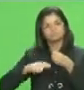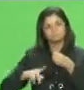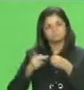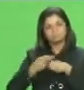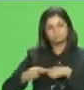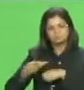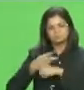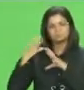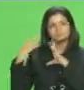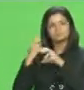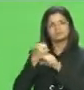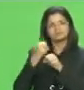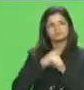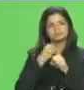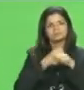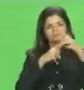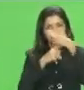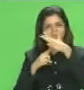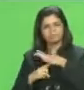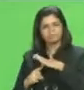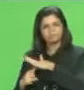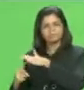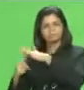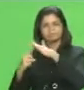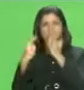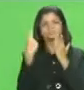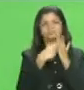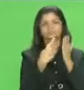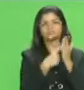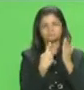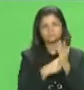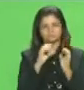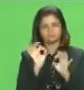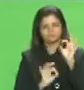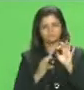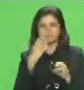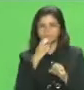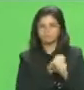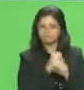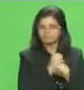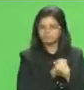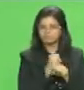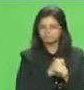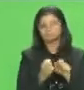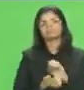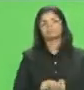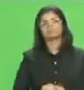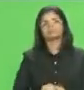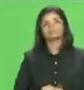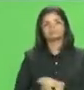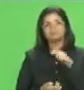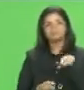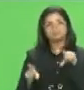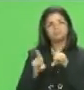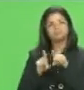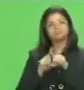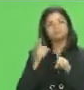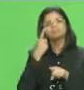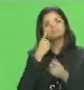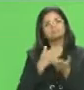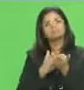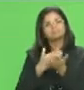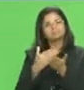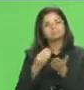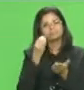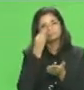mercados e revitalização das feiras livres num plano arrojado de quatro anos. Nesse sentido, iremos realmente também fazer